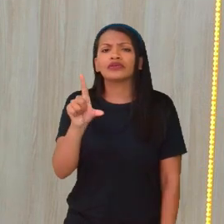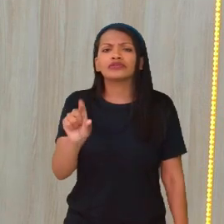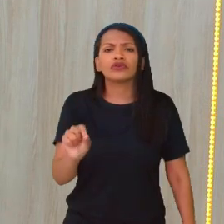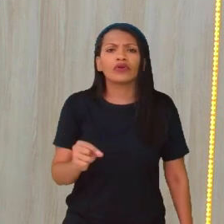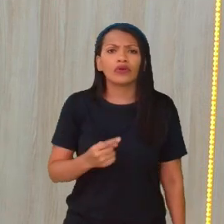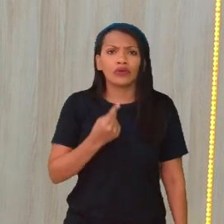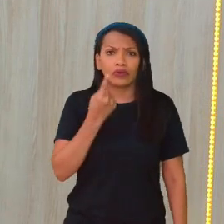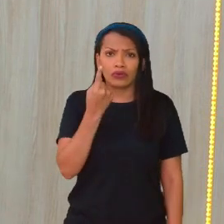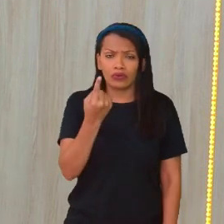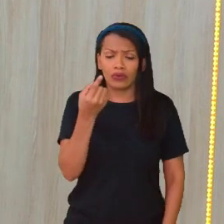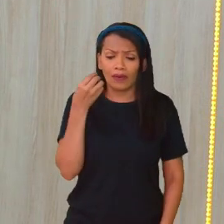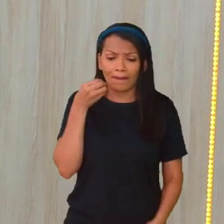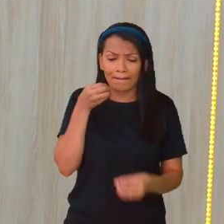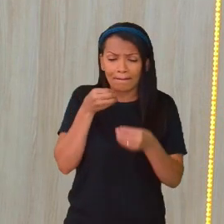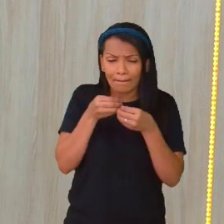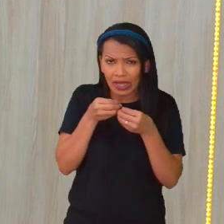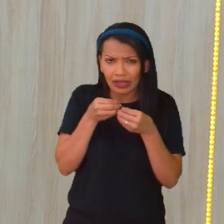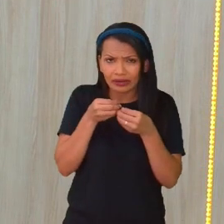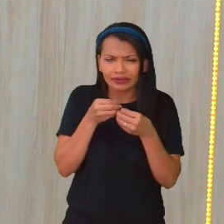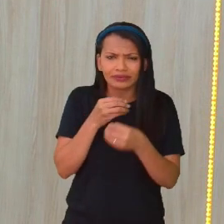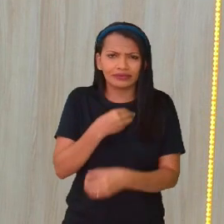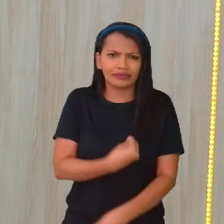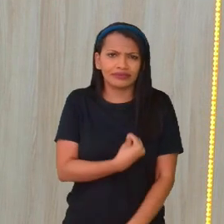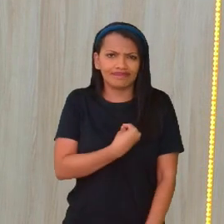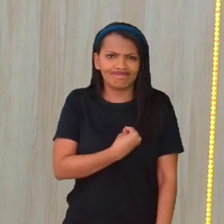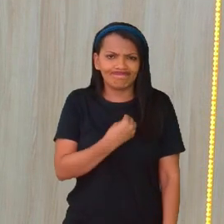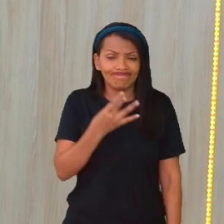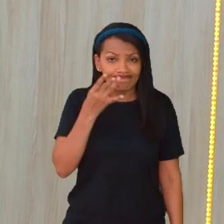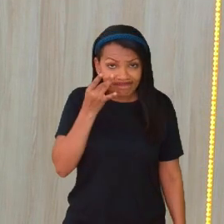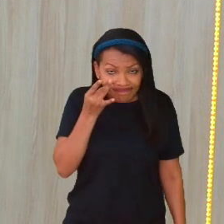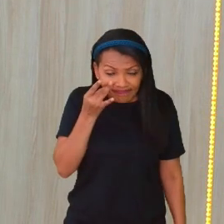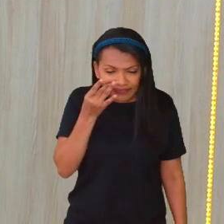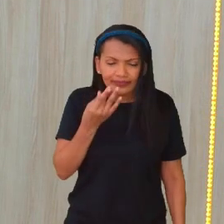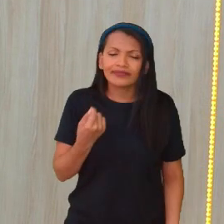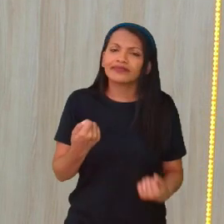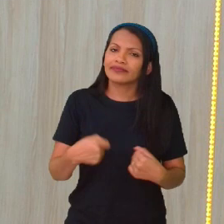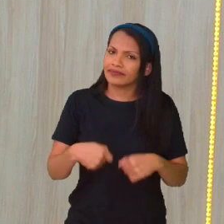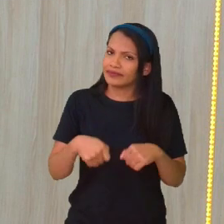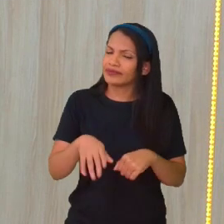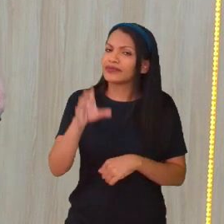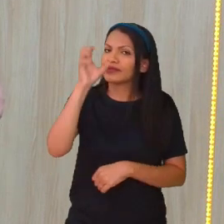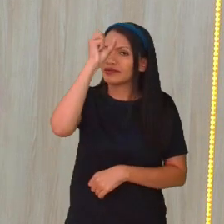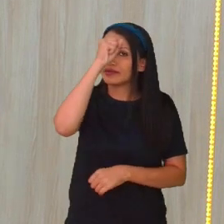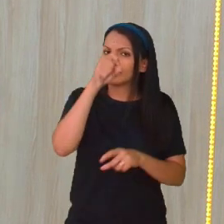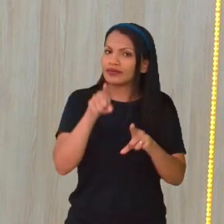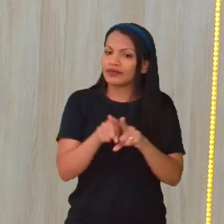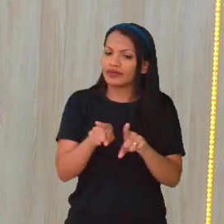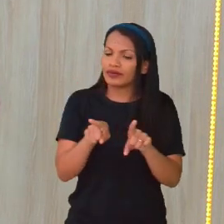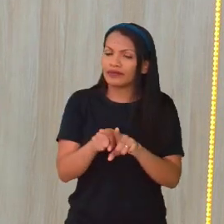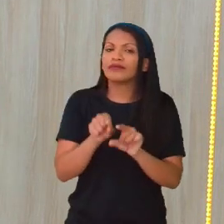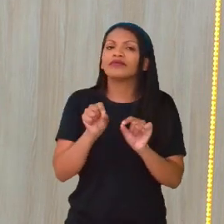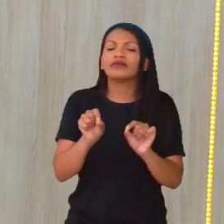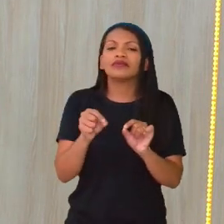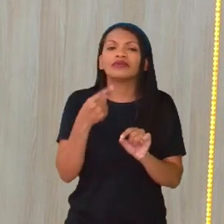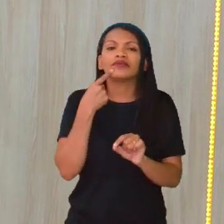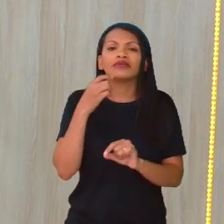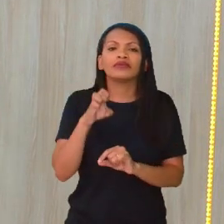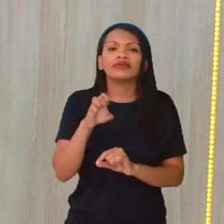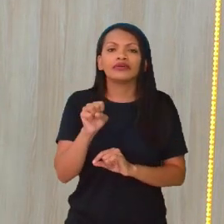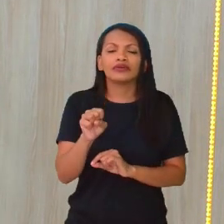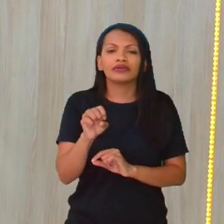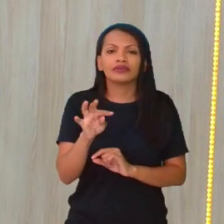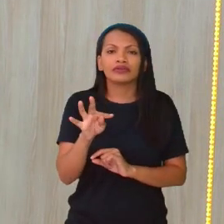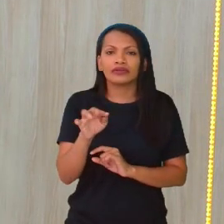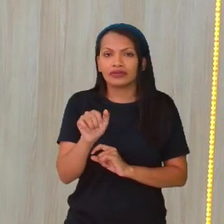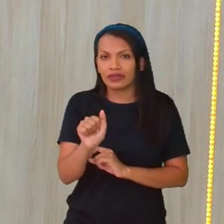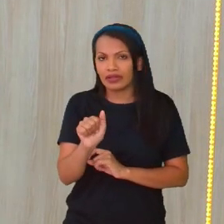é tão próximo da realidade. Tem que ser a realidade, vocês vão aprender também que na estatística tem uma história de